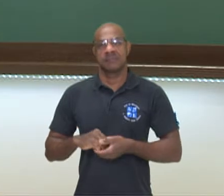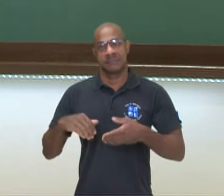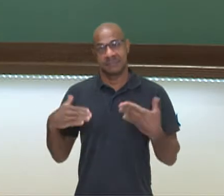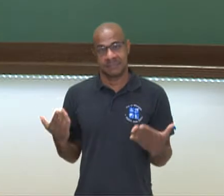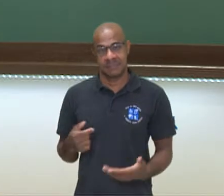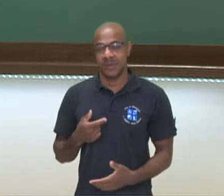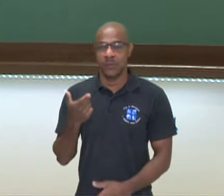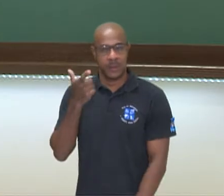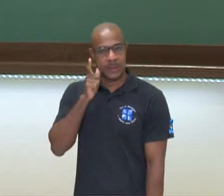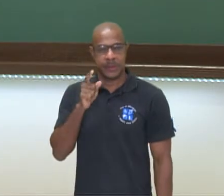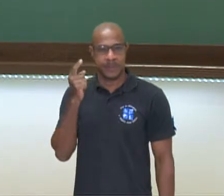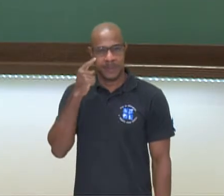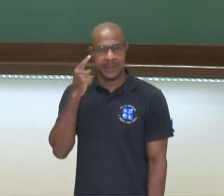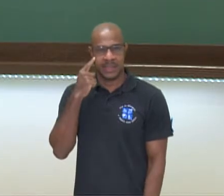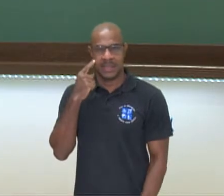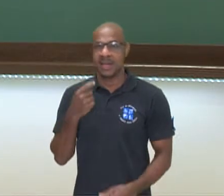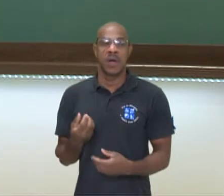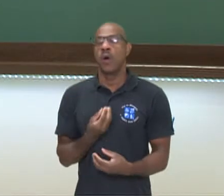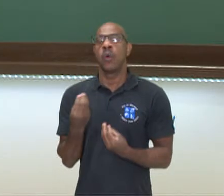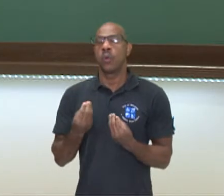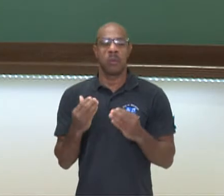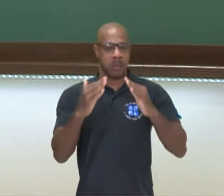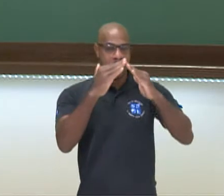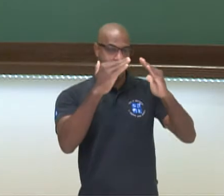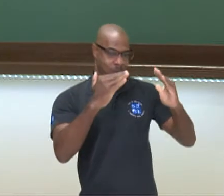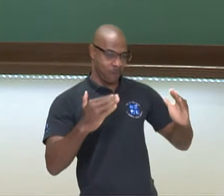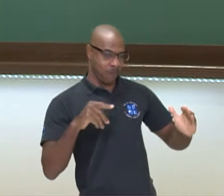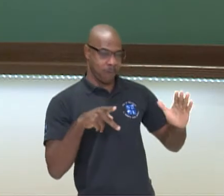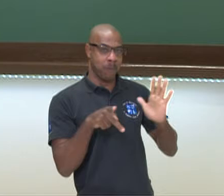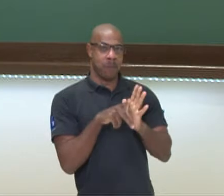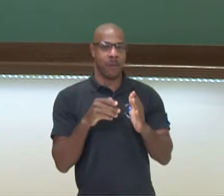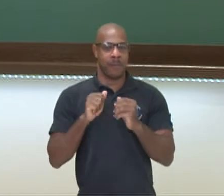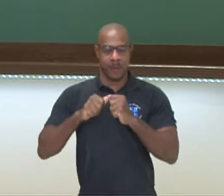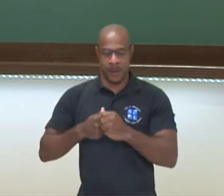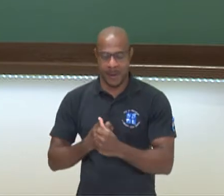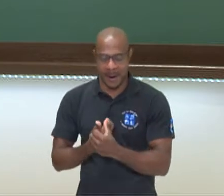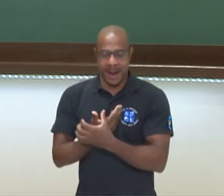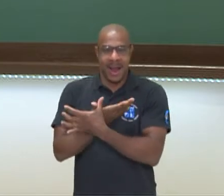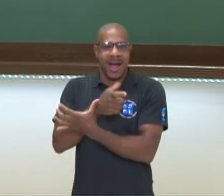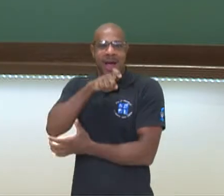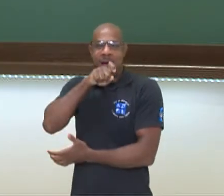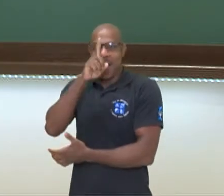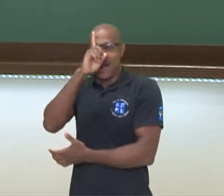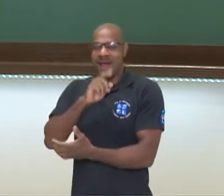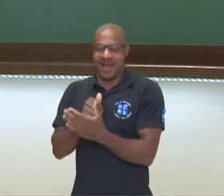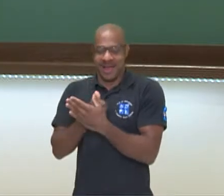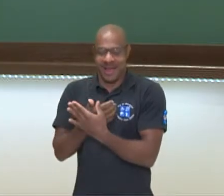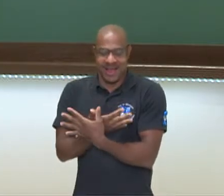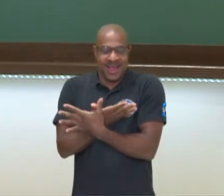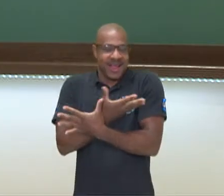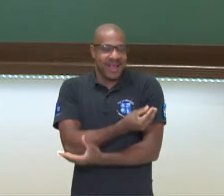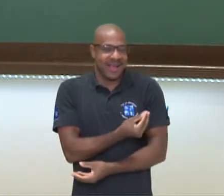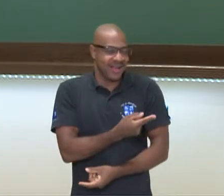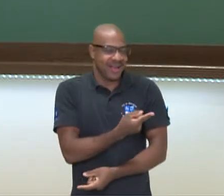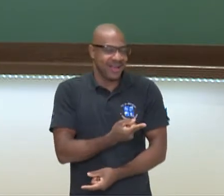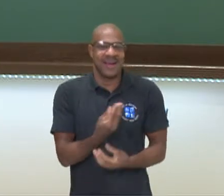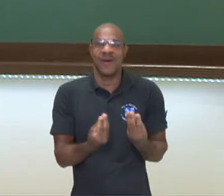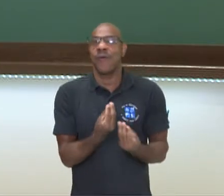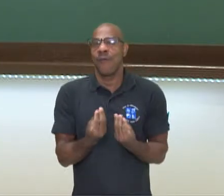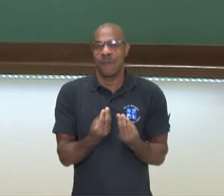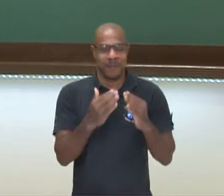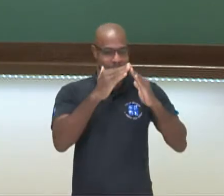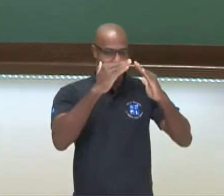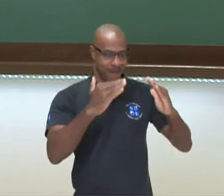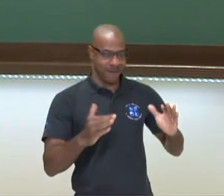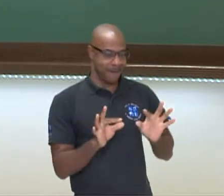Conseguiu pensar no tamanho de um viveiro para a arara? Teria que ser grande, né, gente? Para ela ter espaço para voar, espaço. Mas